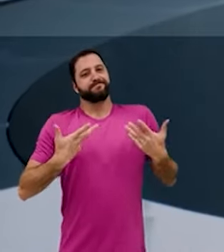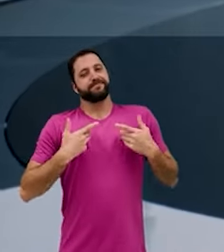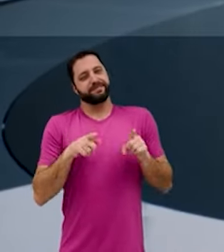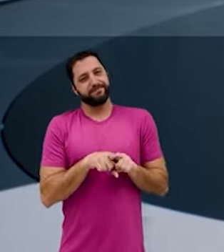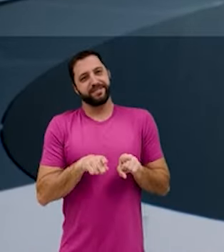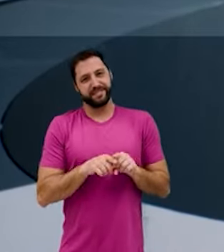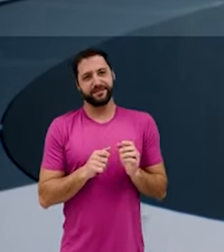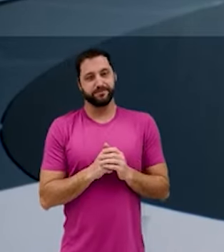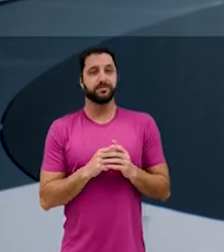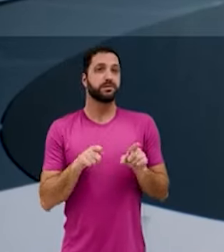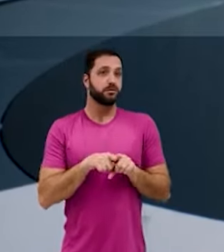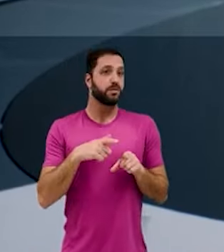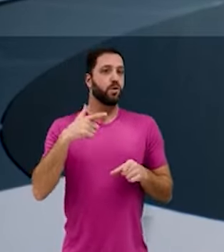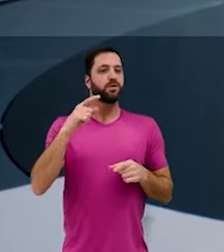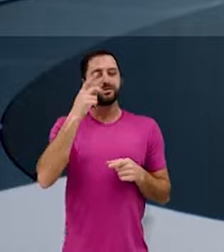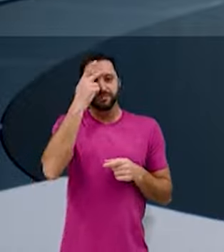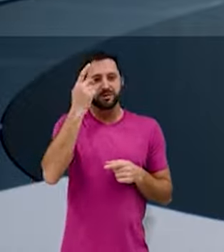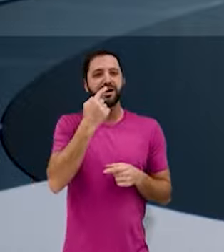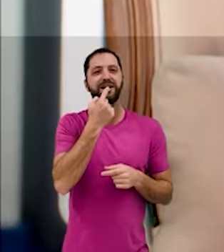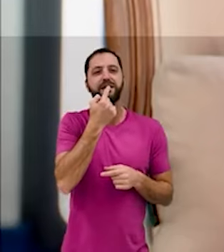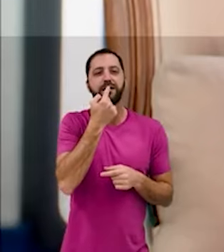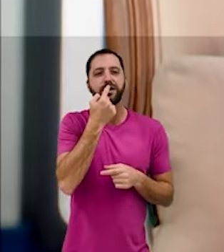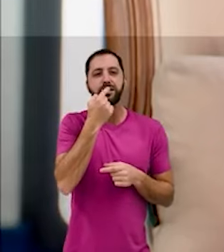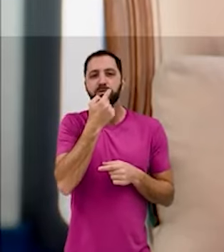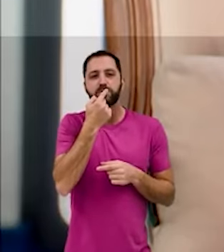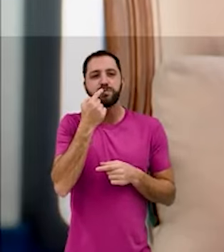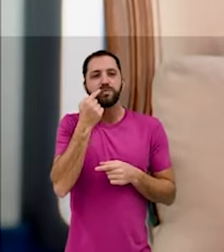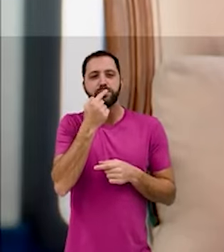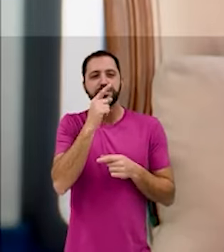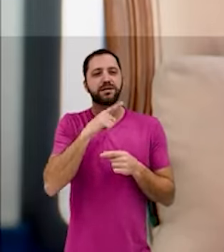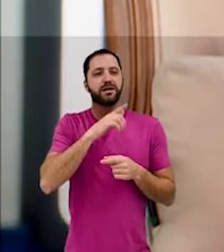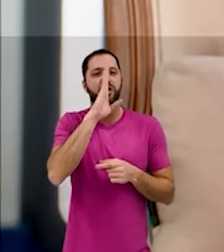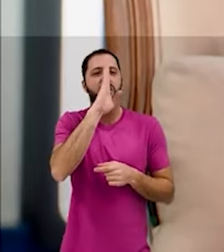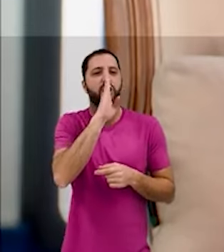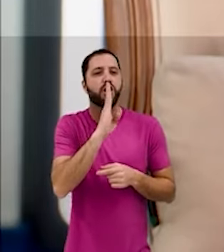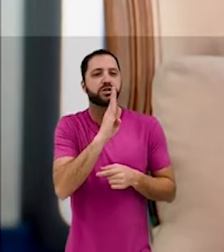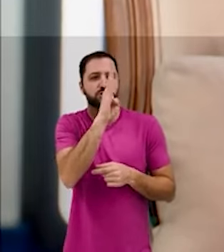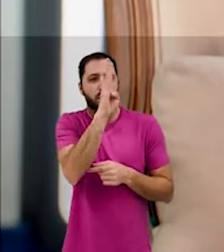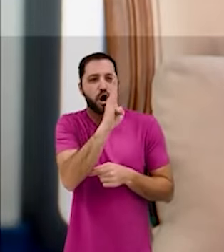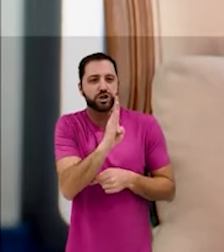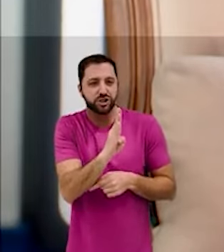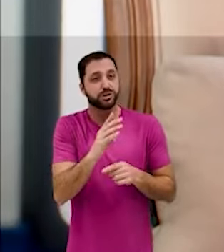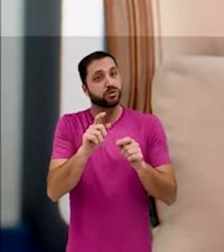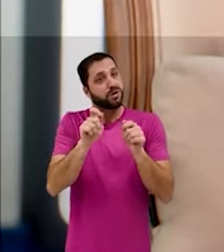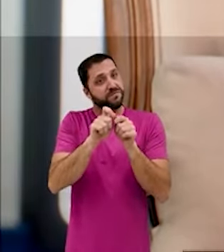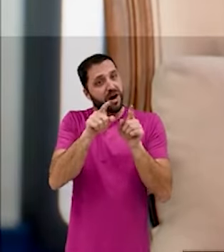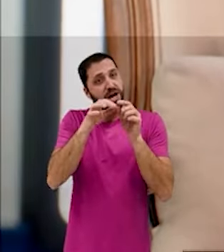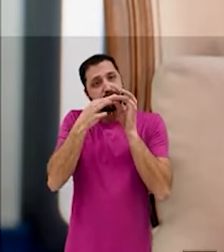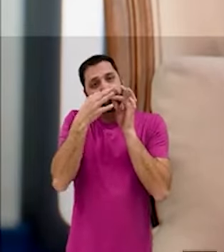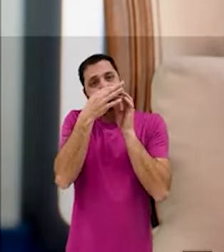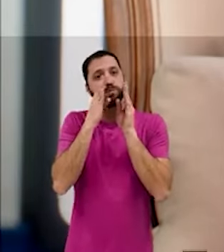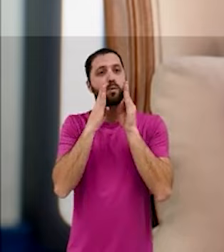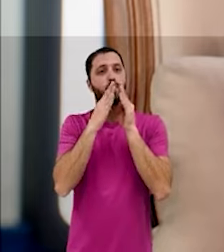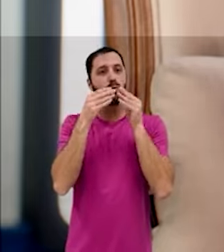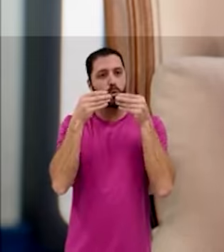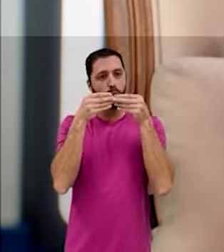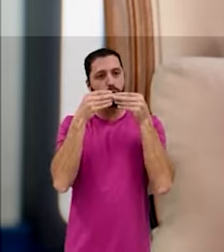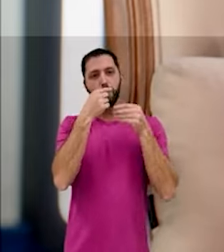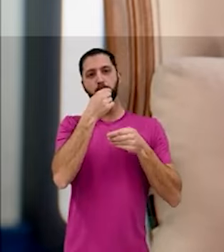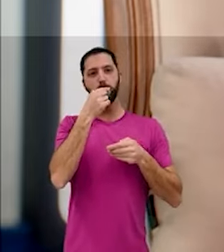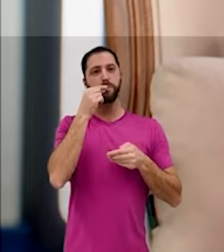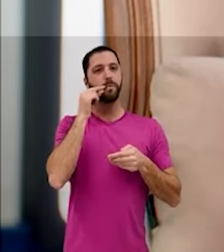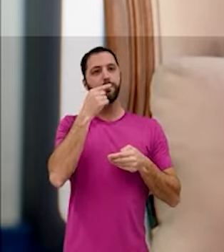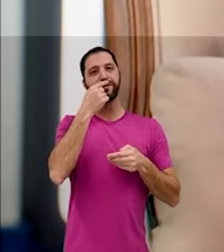Na universidade, com curso, aí a gente também faz na clínica Leporino, né? Lábio fissurado, reconstrói o lábio.